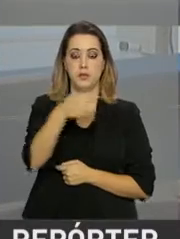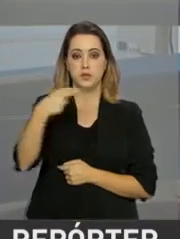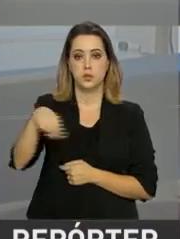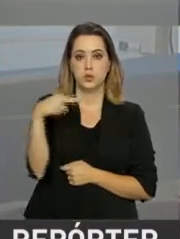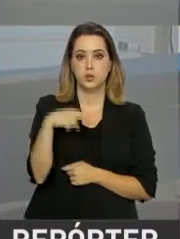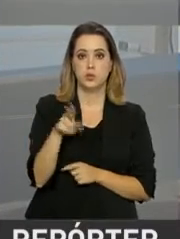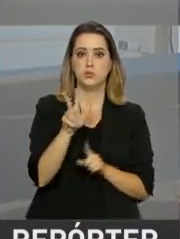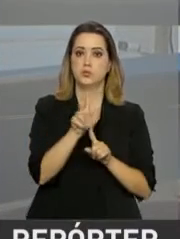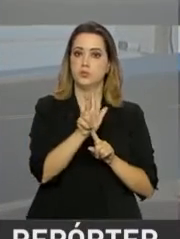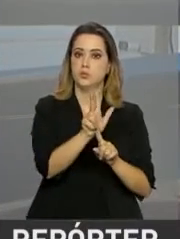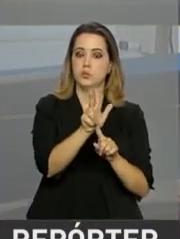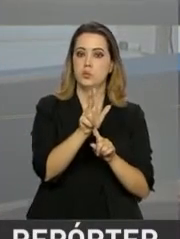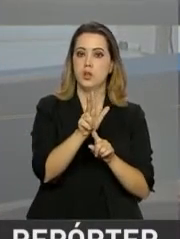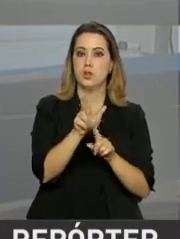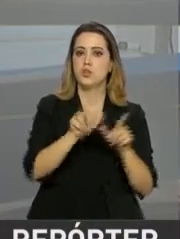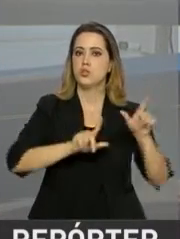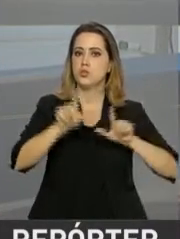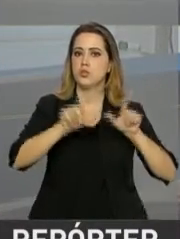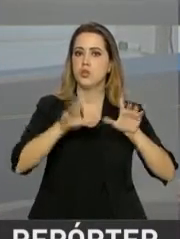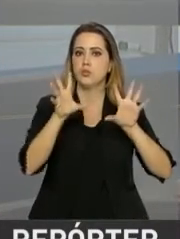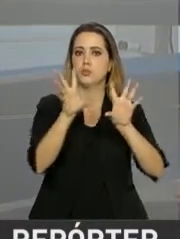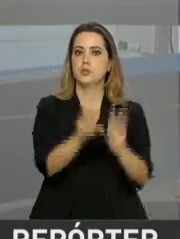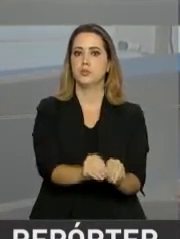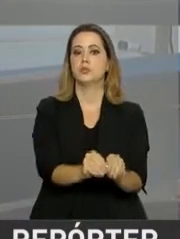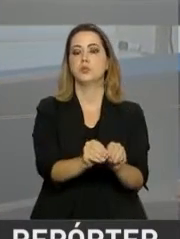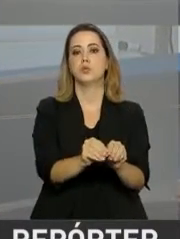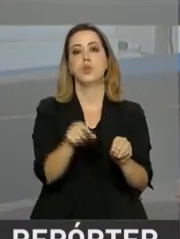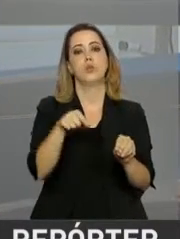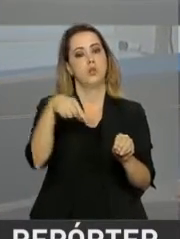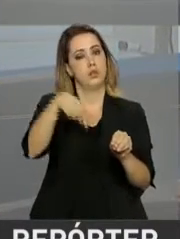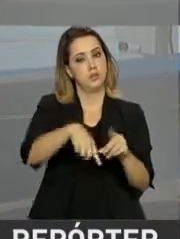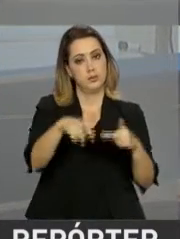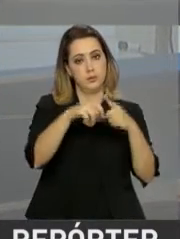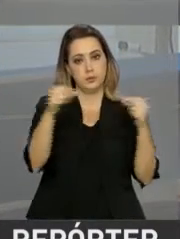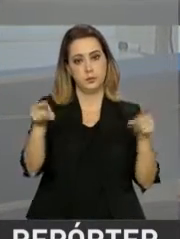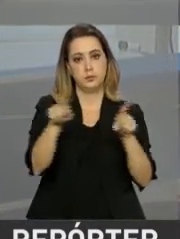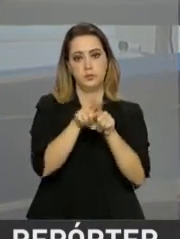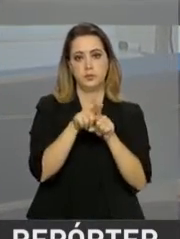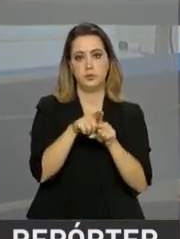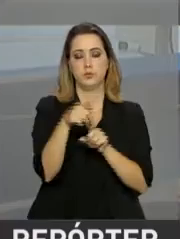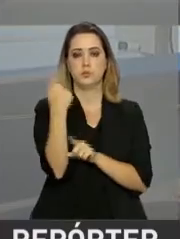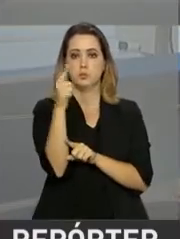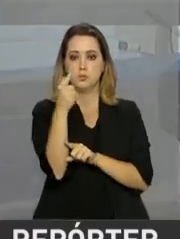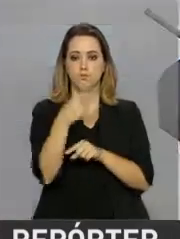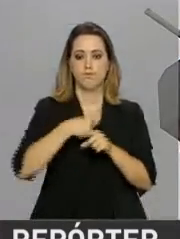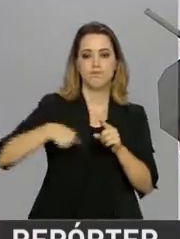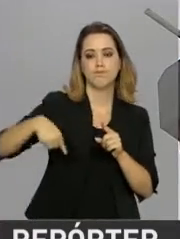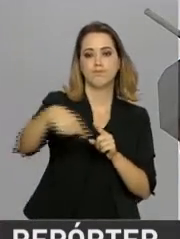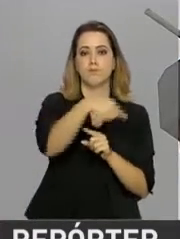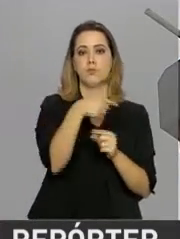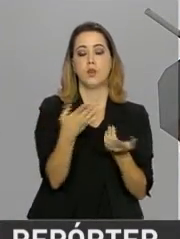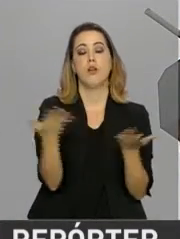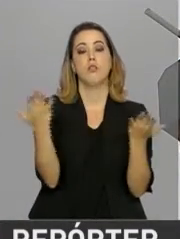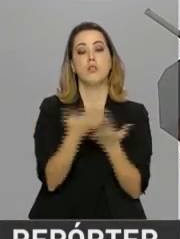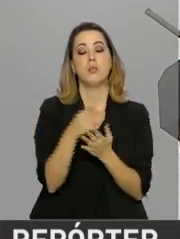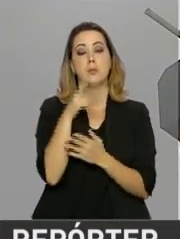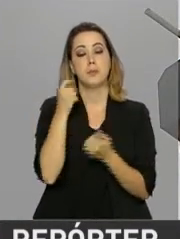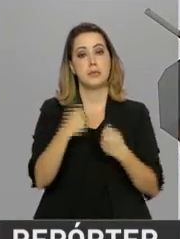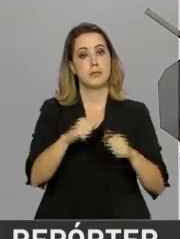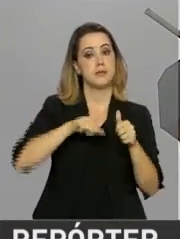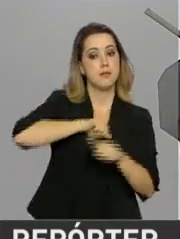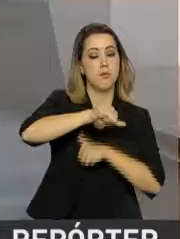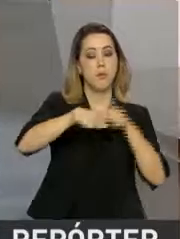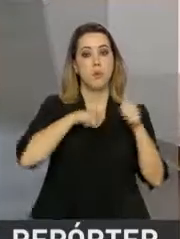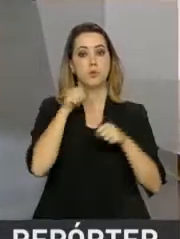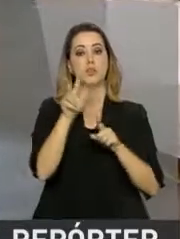sinal analógico de TV será desligado no Distrito Federal e em 9 cidades goianas, no entorno aqui do DF. Por isso, moradores devem migrar para o